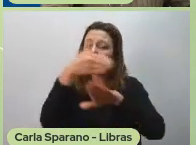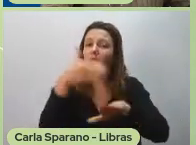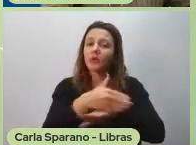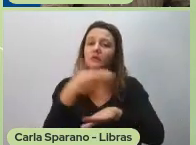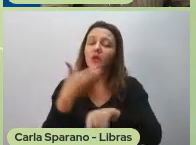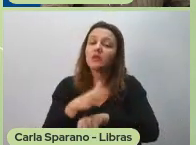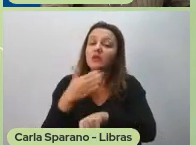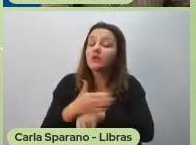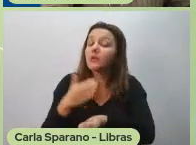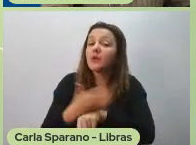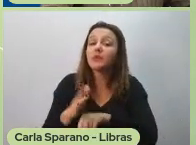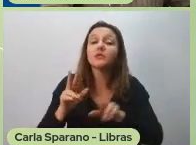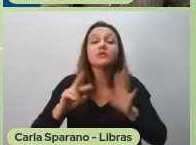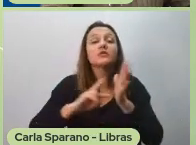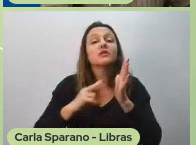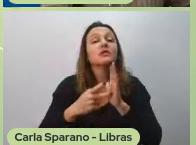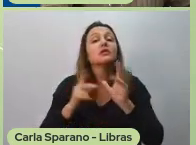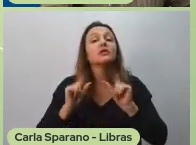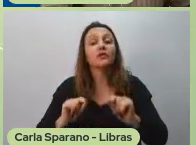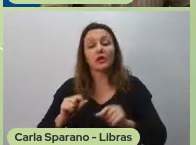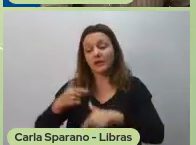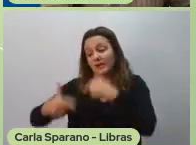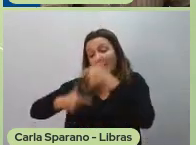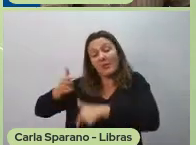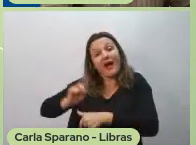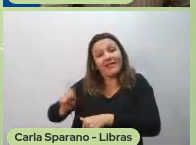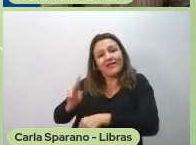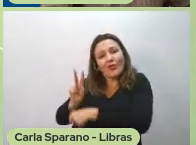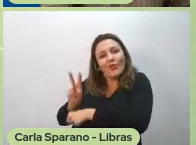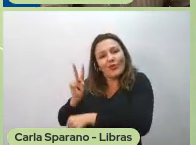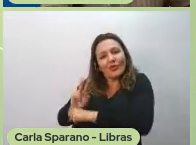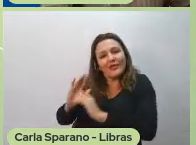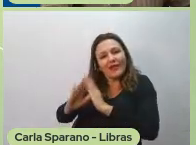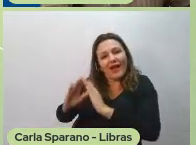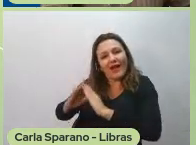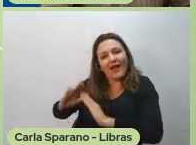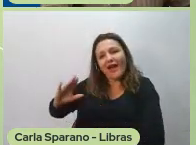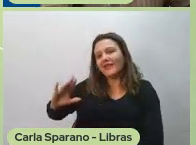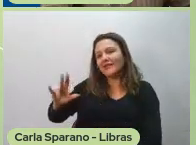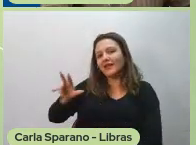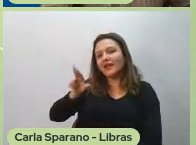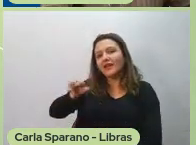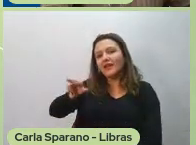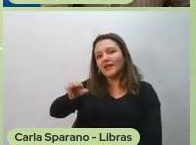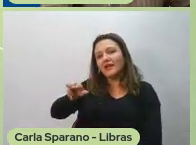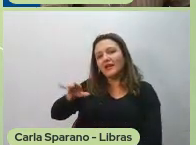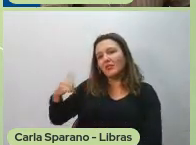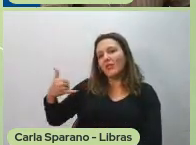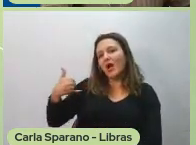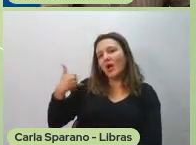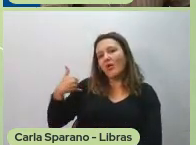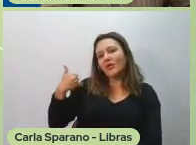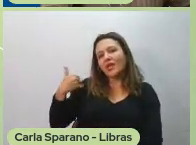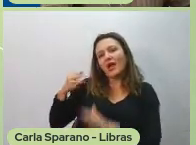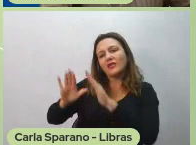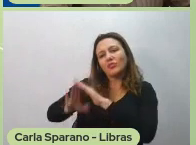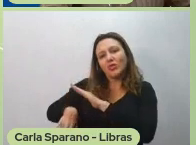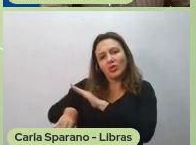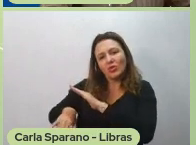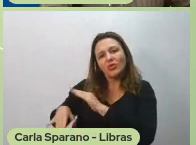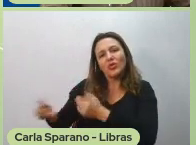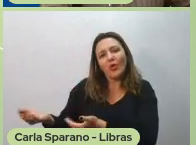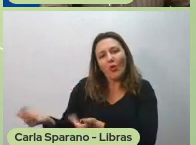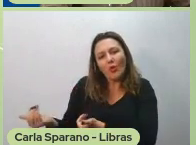treinamento significa não trabalhar para cuidar da casa e dos irmãos menores. E isso é, sobretudo,